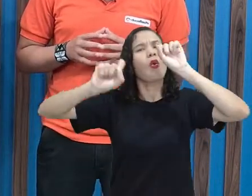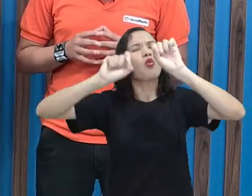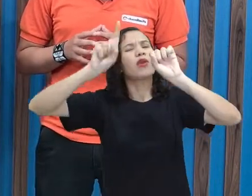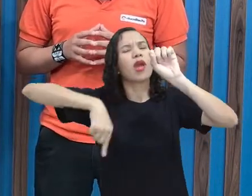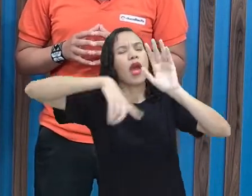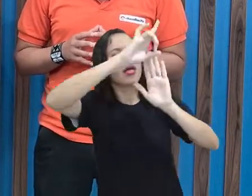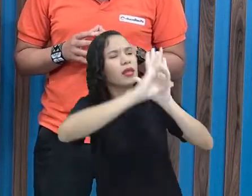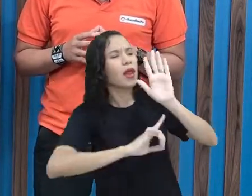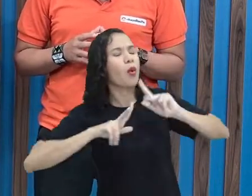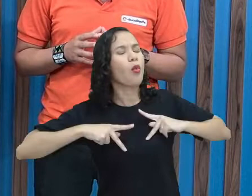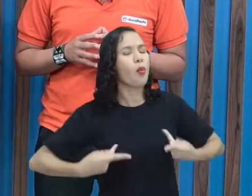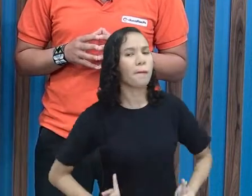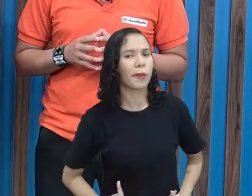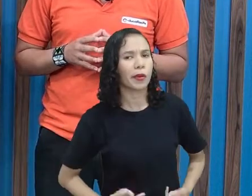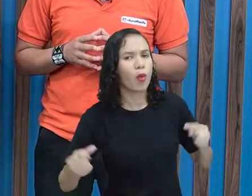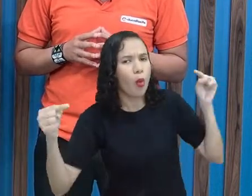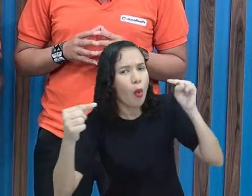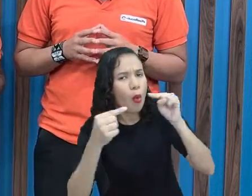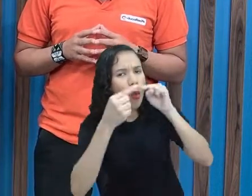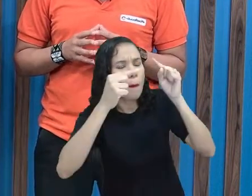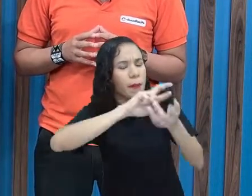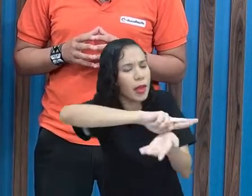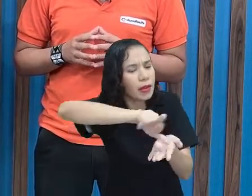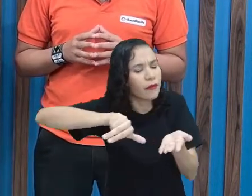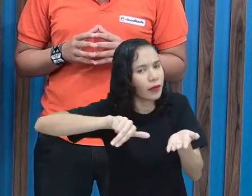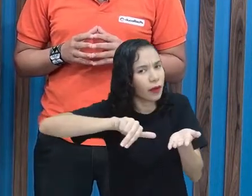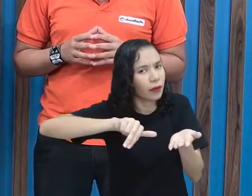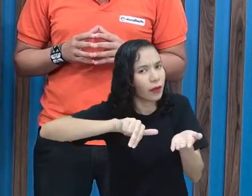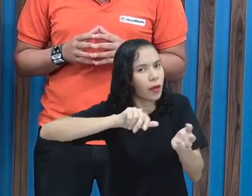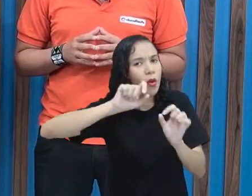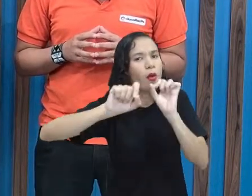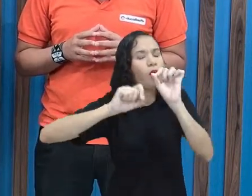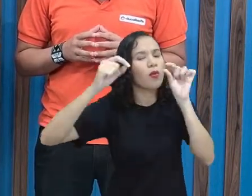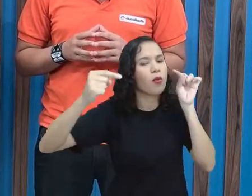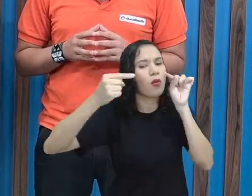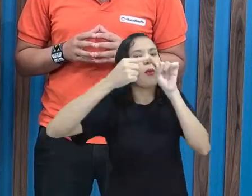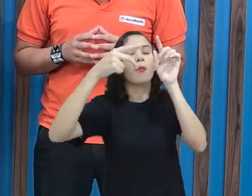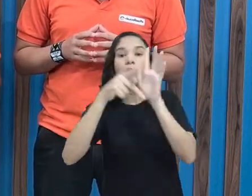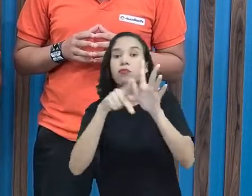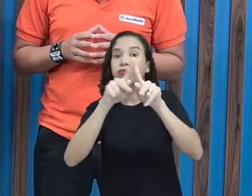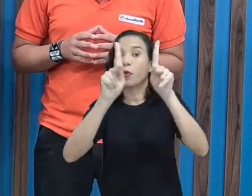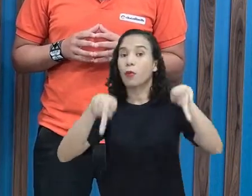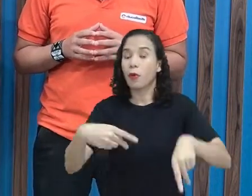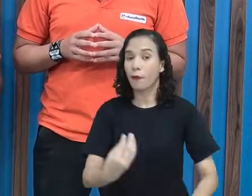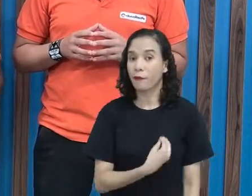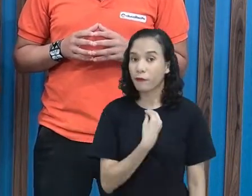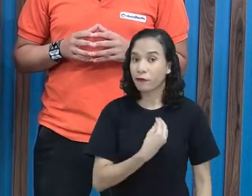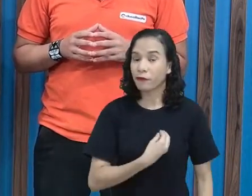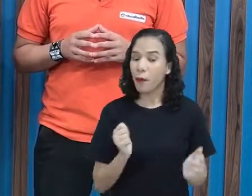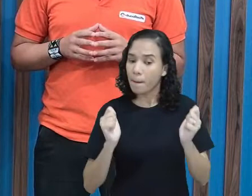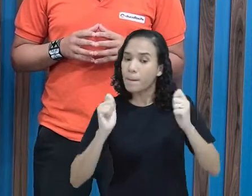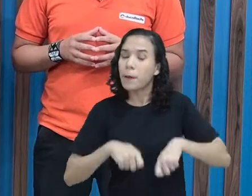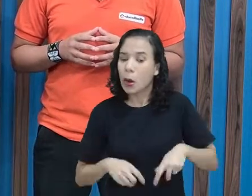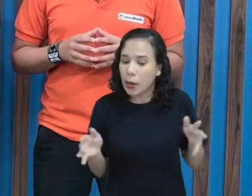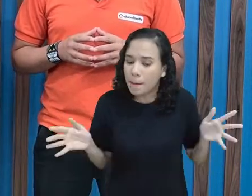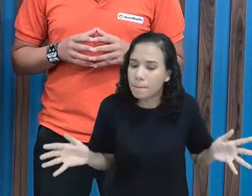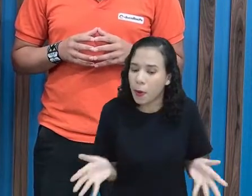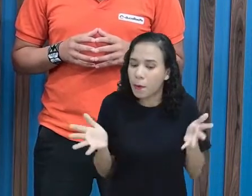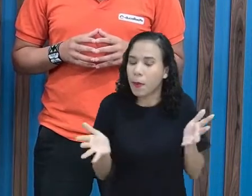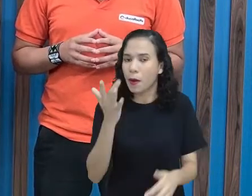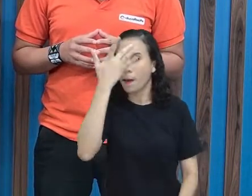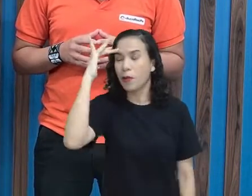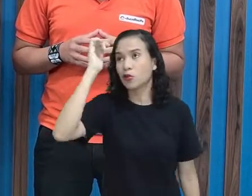humanos, o que isso tem a ver com a diversidade, o que isso tem a ver com esse projeto de vida em que pode possibilitar você a